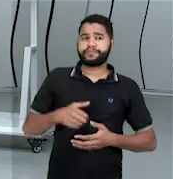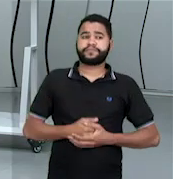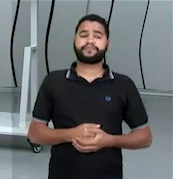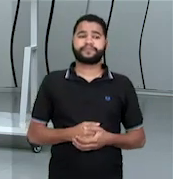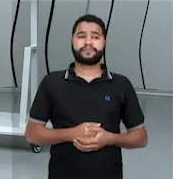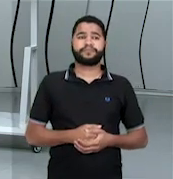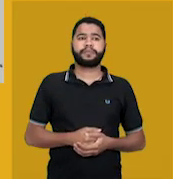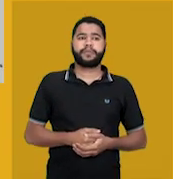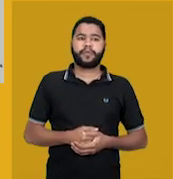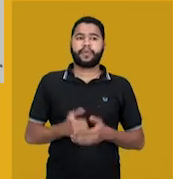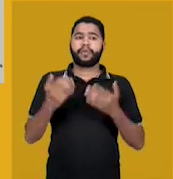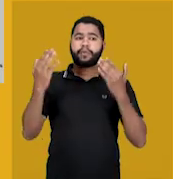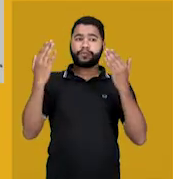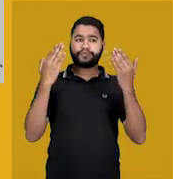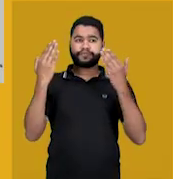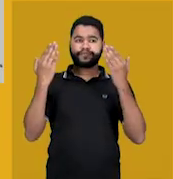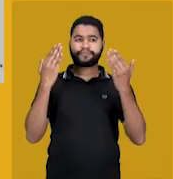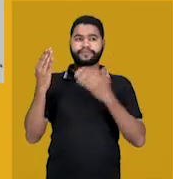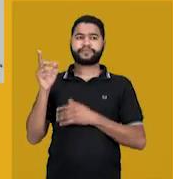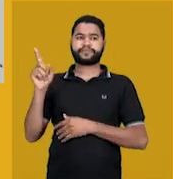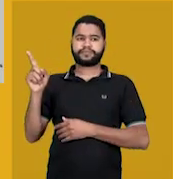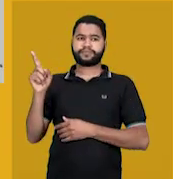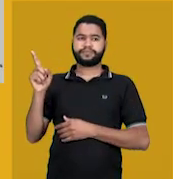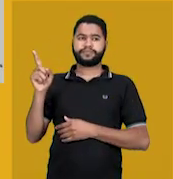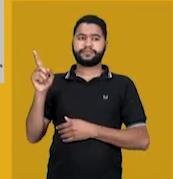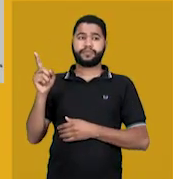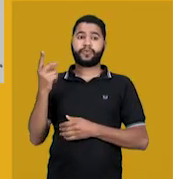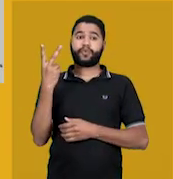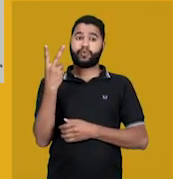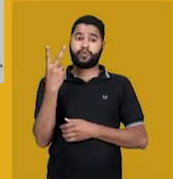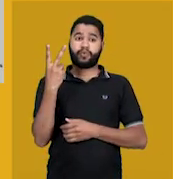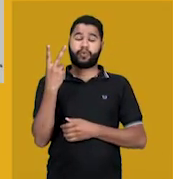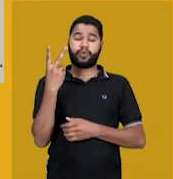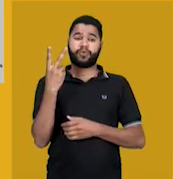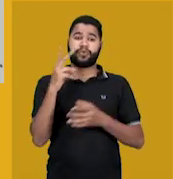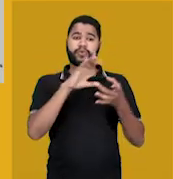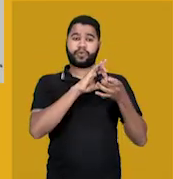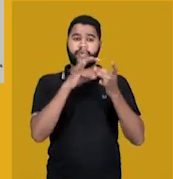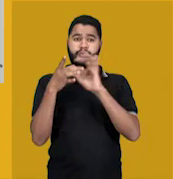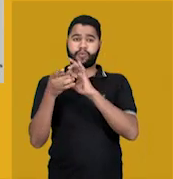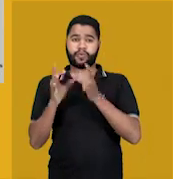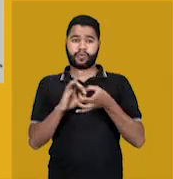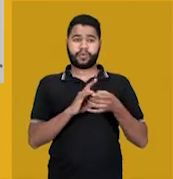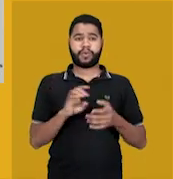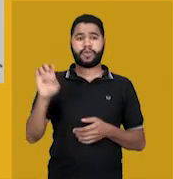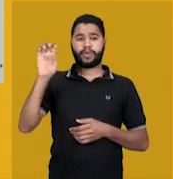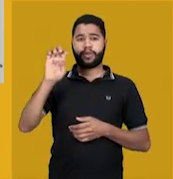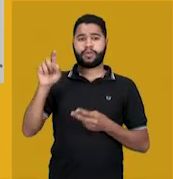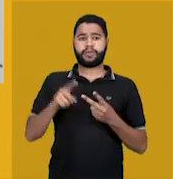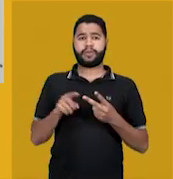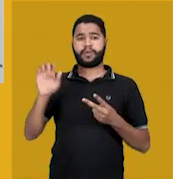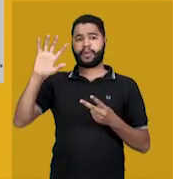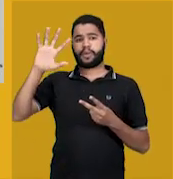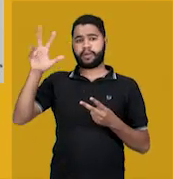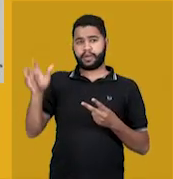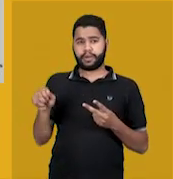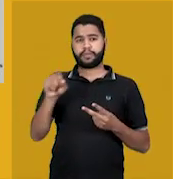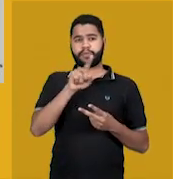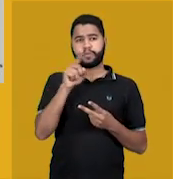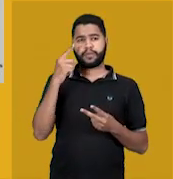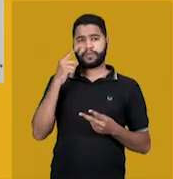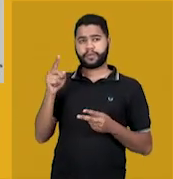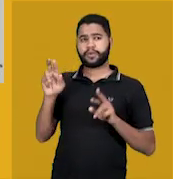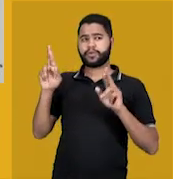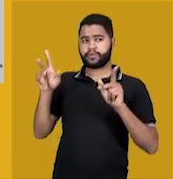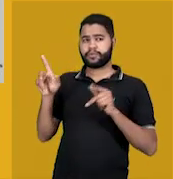Aqui eu coloquei um comparativo de 2 continentes, no caso, a África e a Europa, para vocês verem a diferença